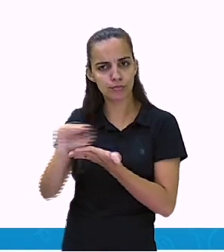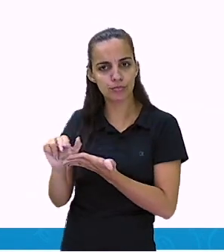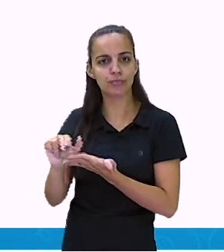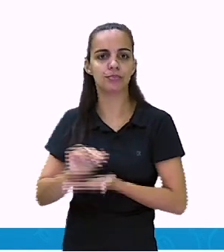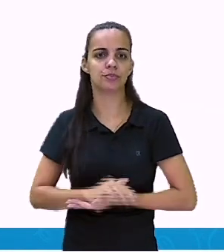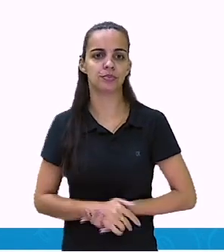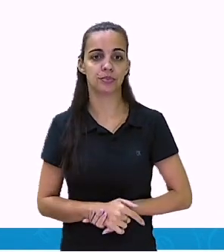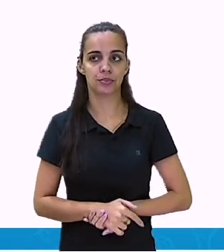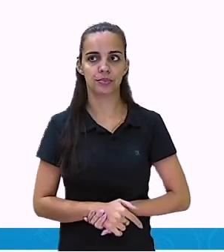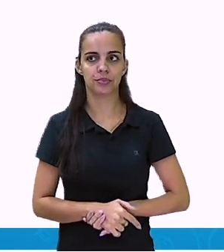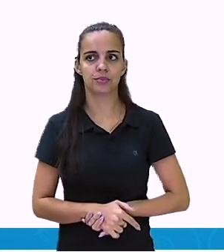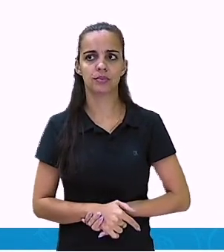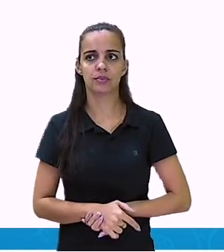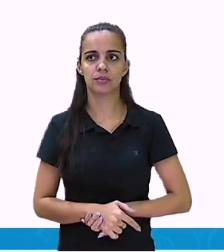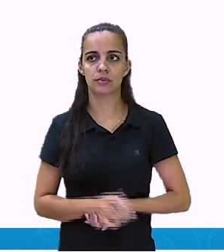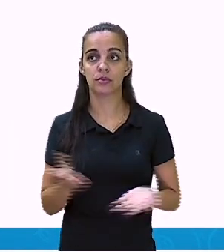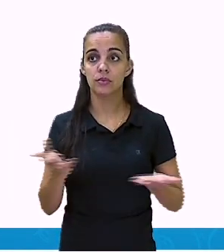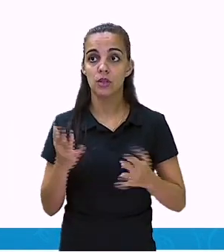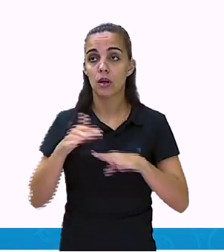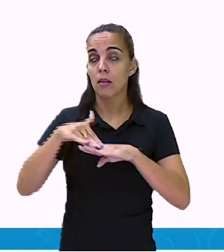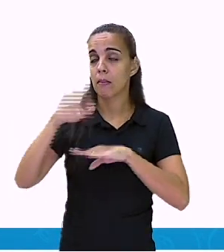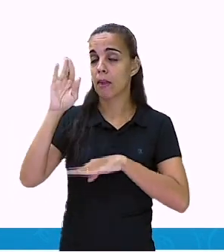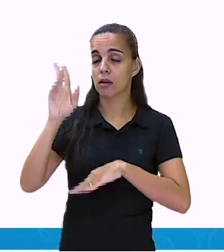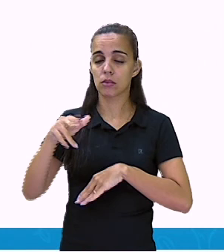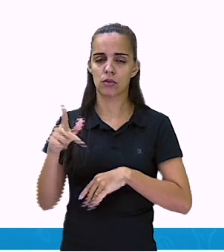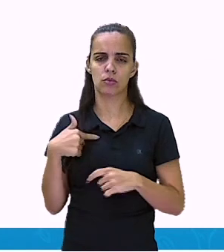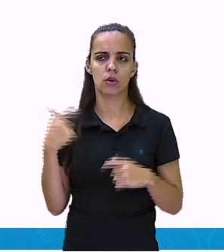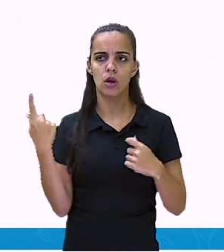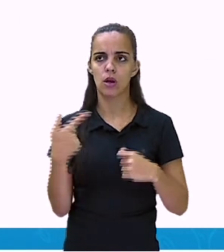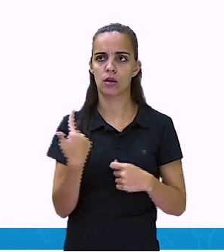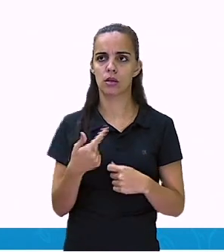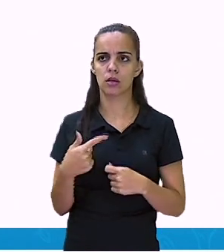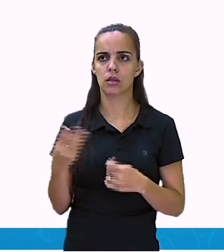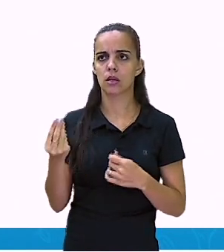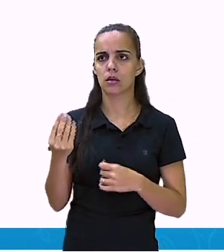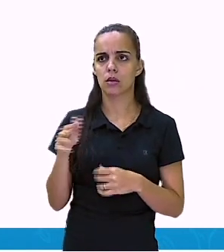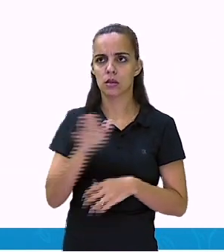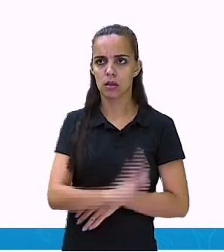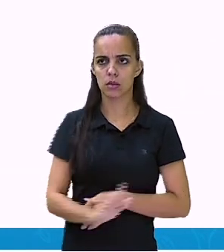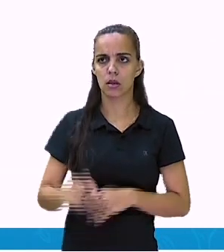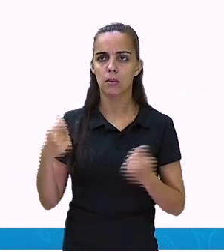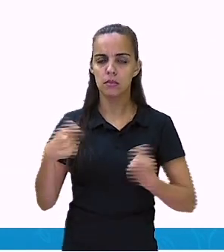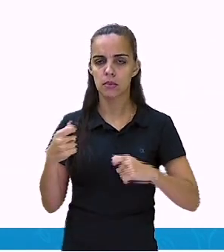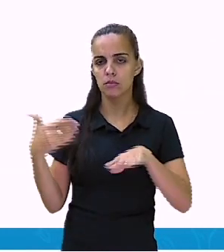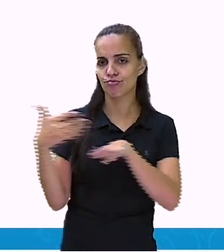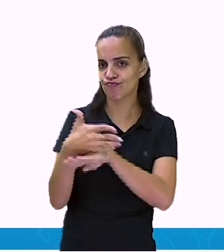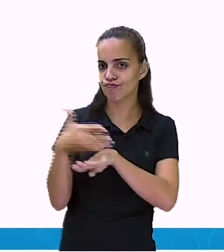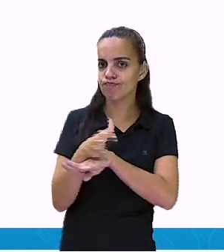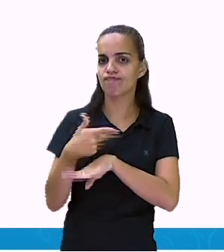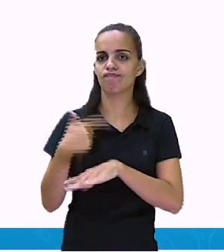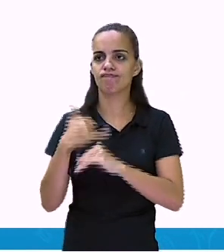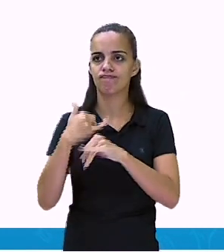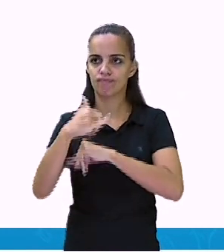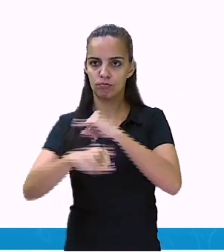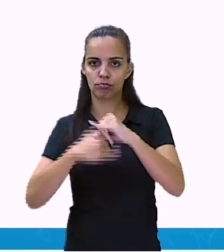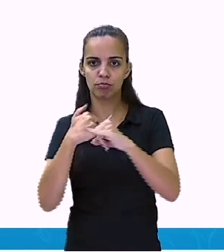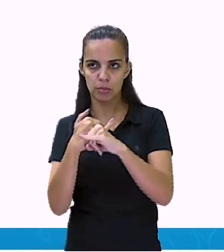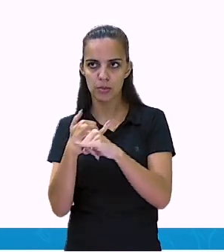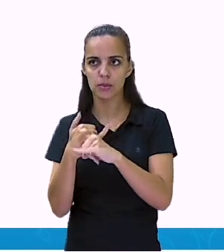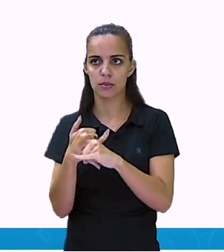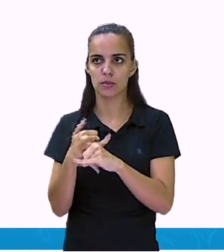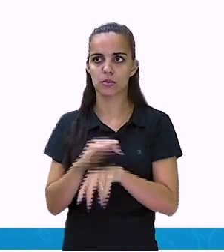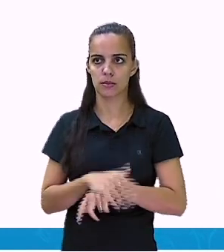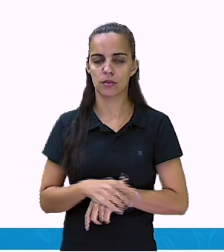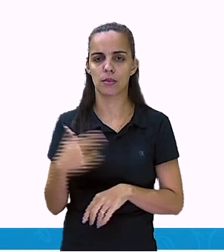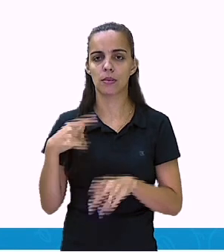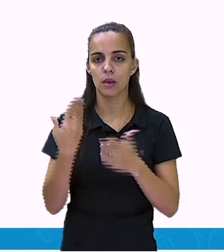etc. Foi o que eu disse. Hoje, mais do que nunca, né, as crianças precisam aí da internet para o